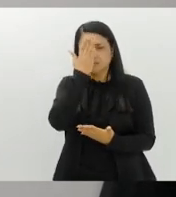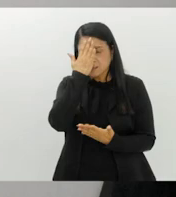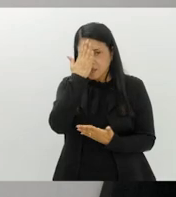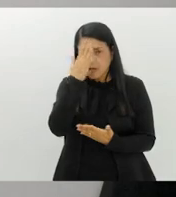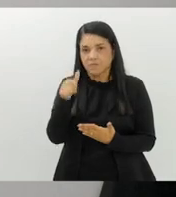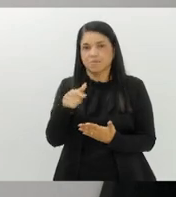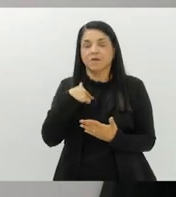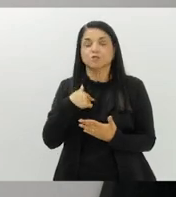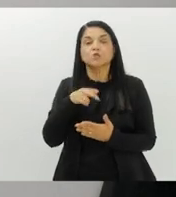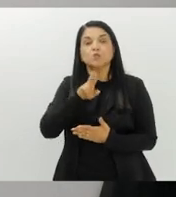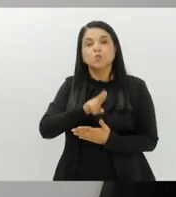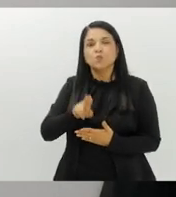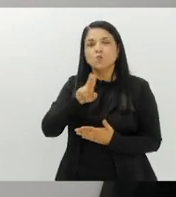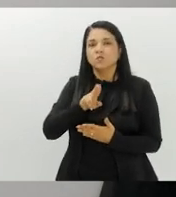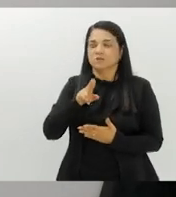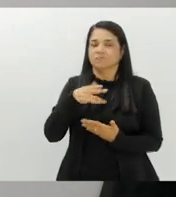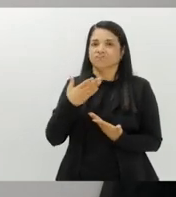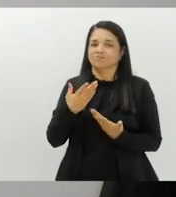de má fé.